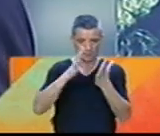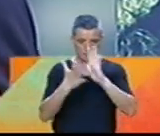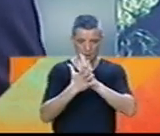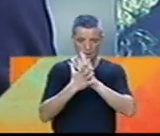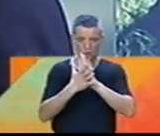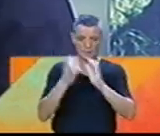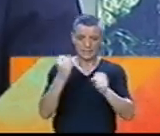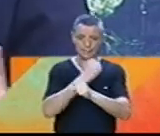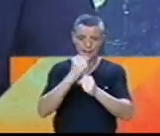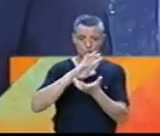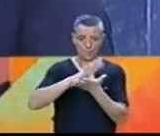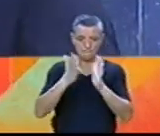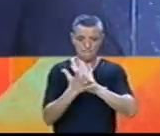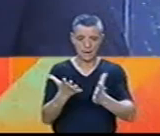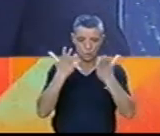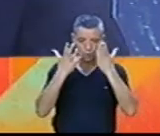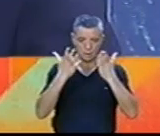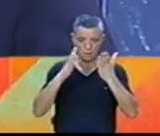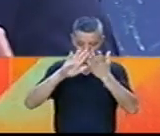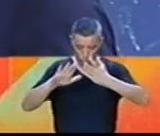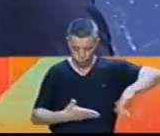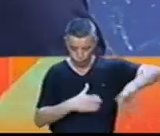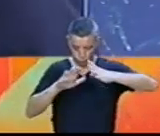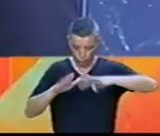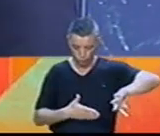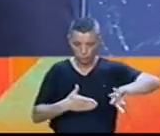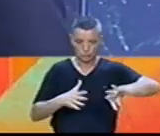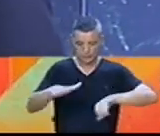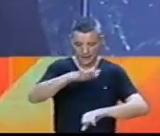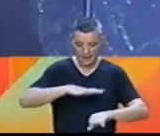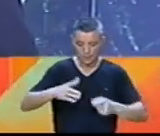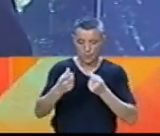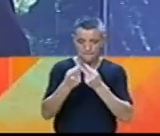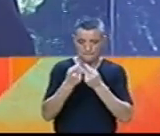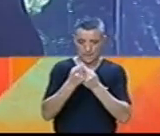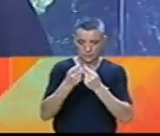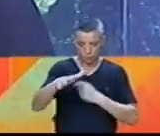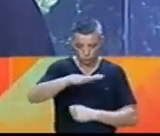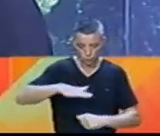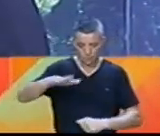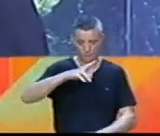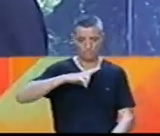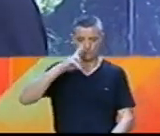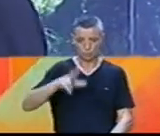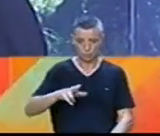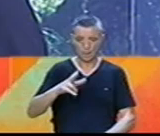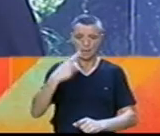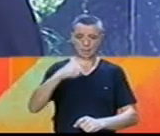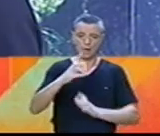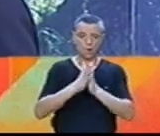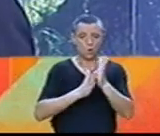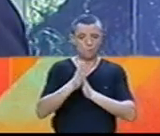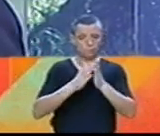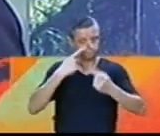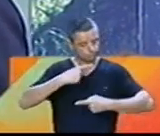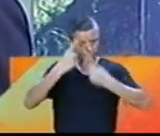E depois, obviamente, os nossos produtores locais e também os dos concelhos vizinhos e de outras zonas do país vão ter a oportunidade de